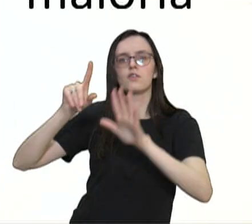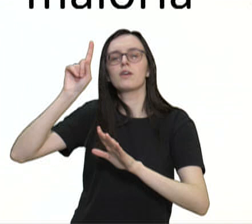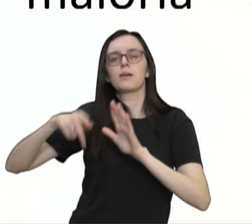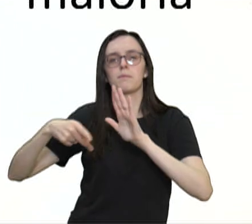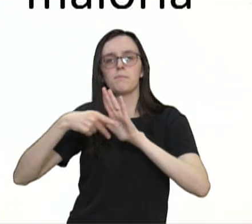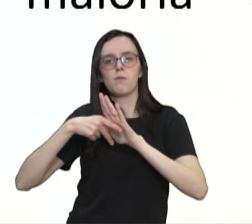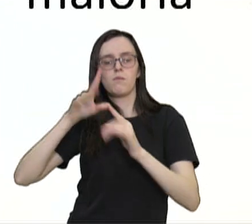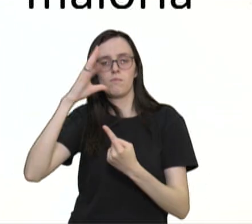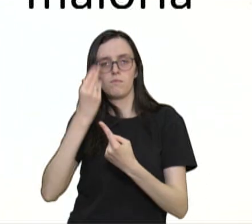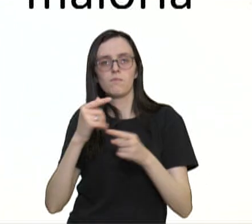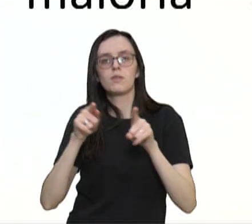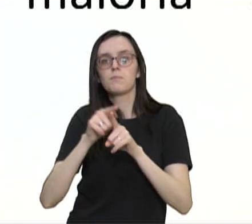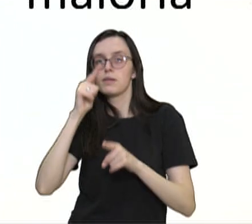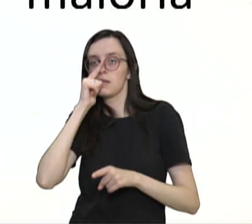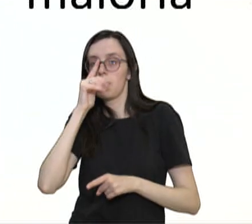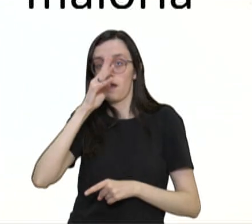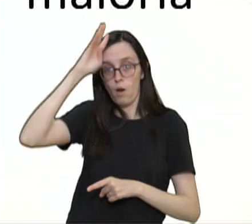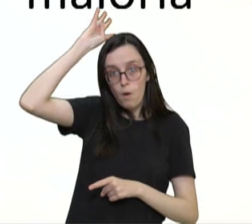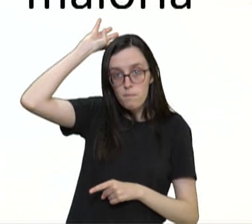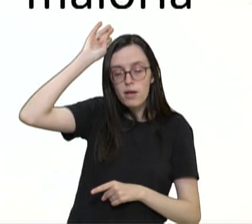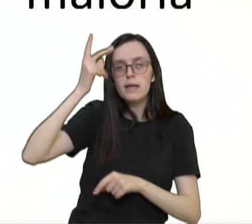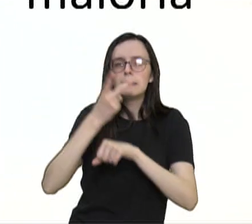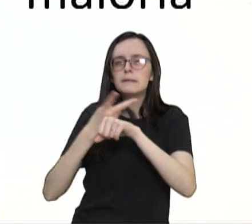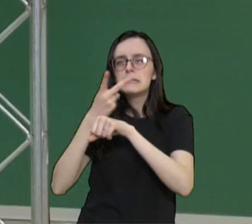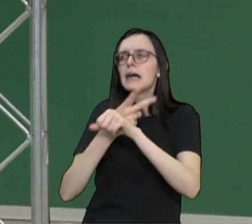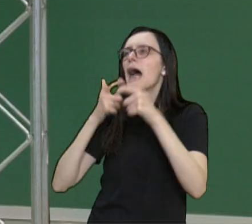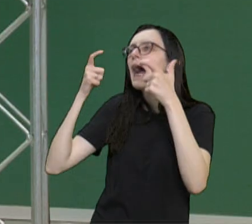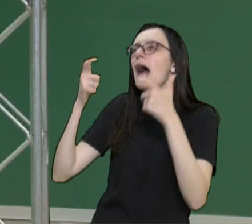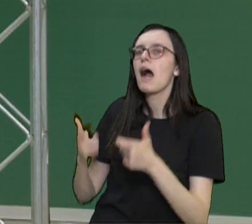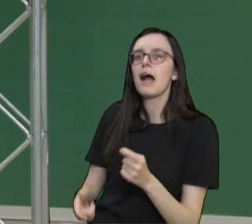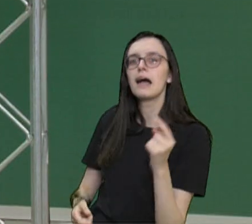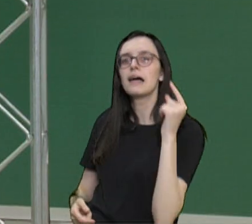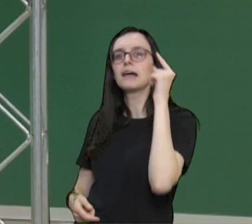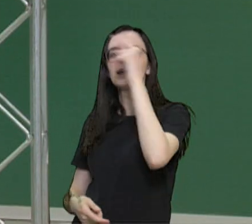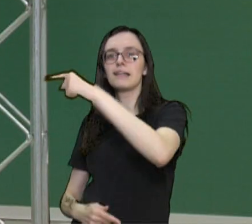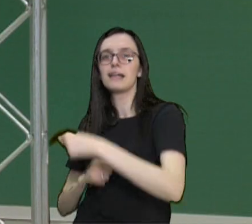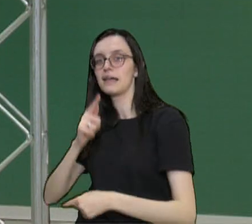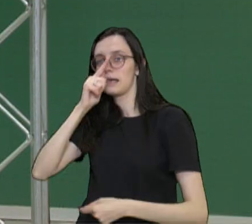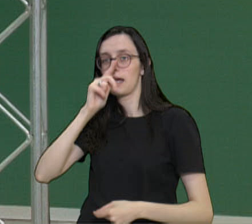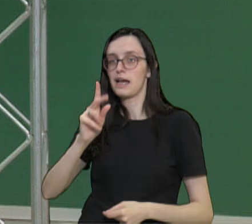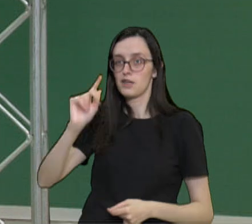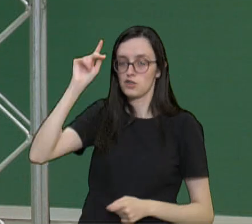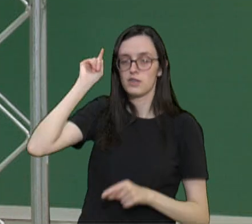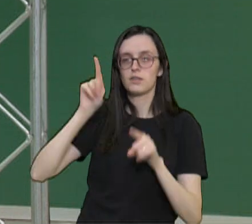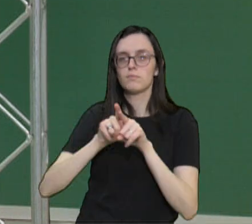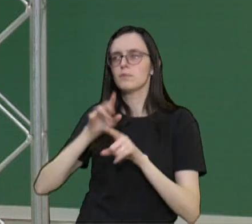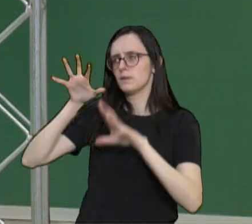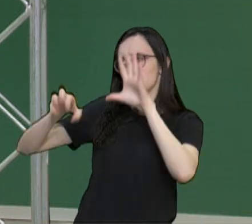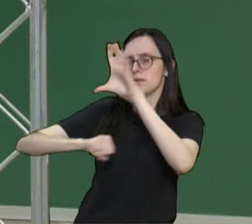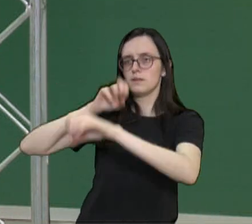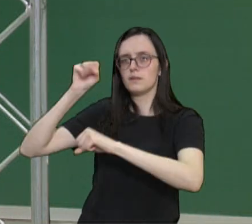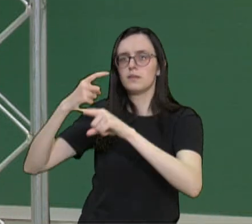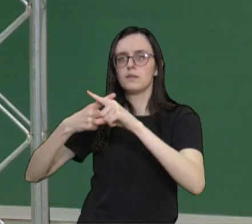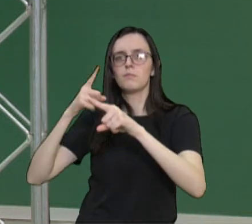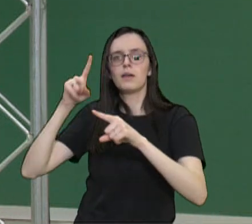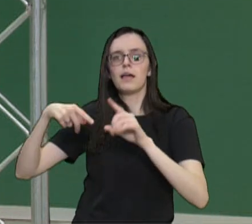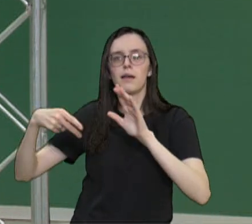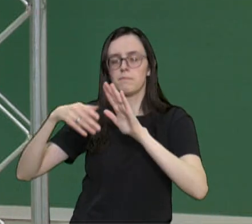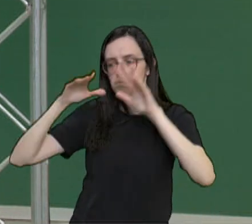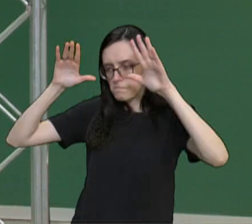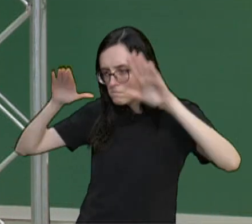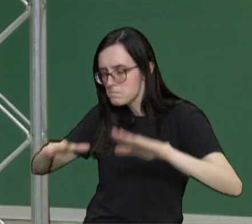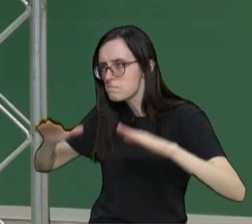antiguidade clássica greco-romana. Então, ele vai buscar inspiração lá na Grécia Antiga, né, que eles cultuavam o teocentrismo,